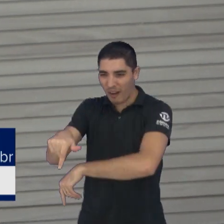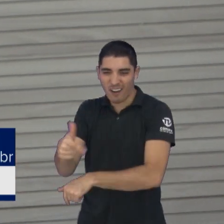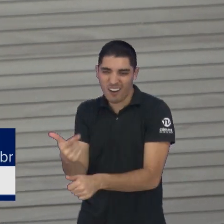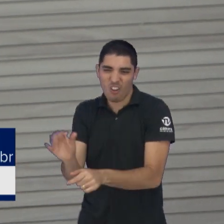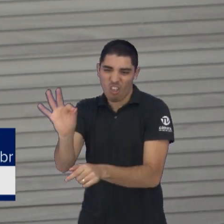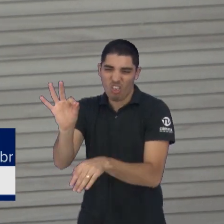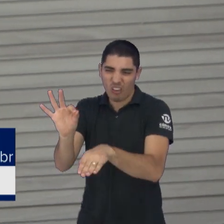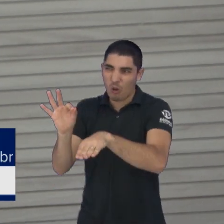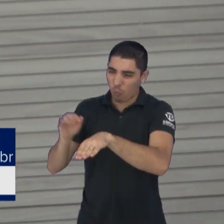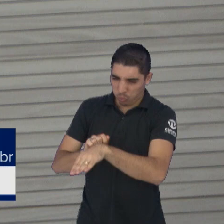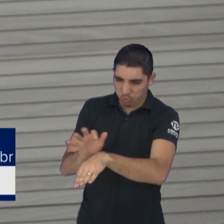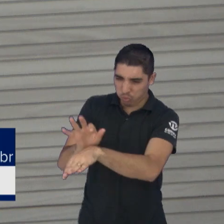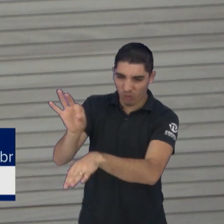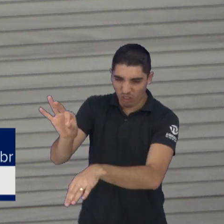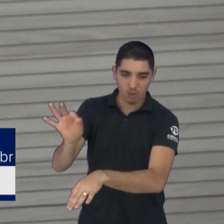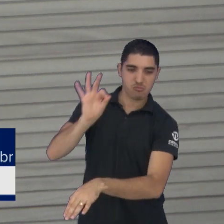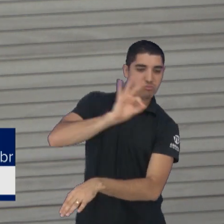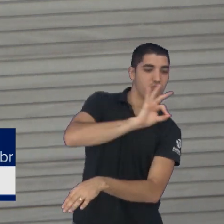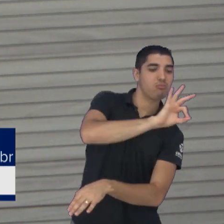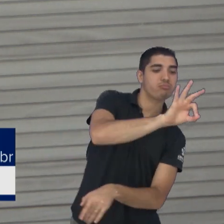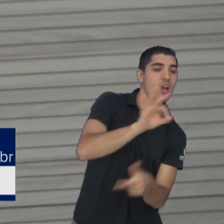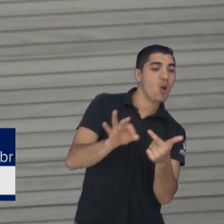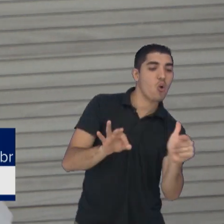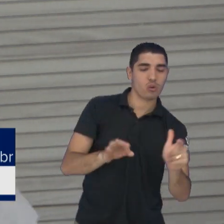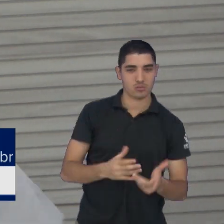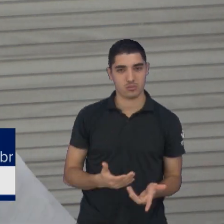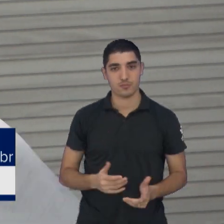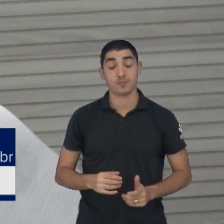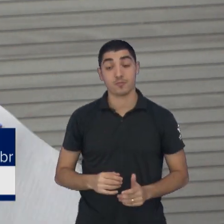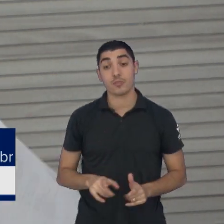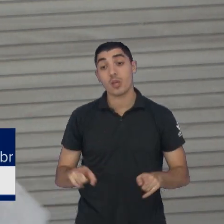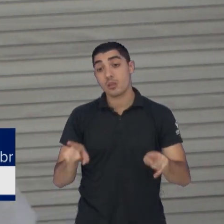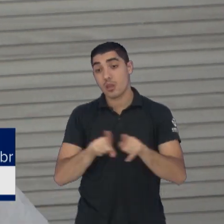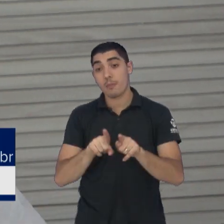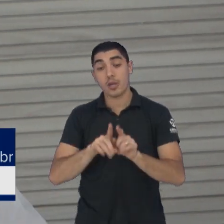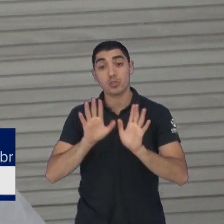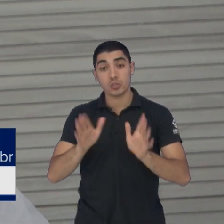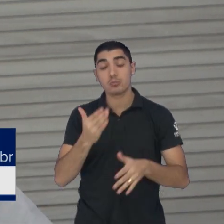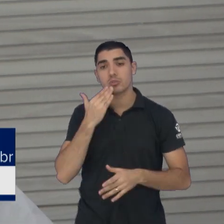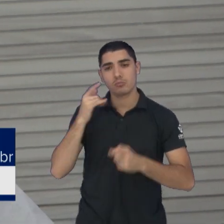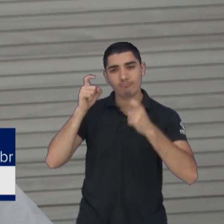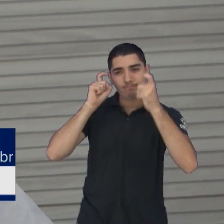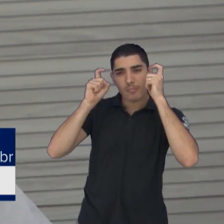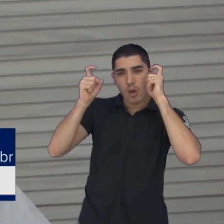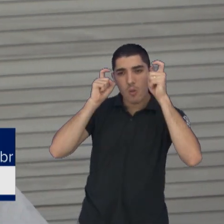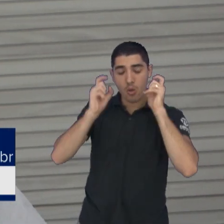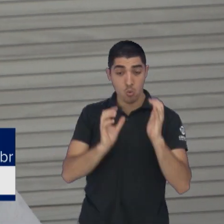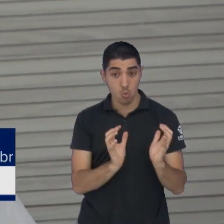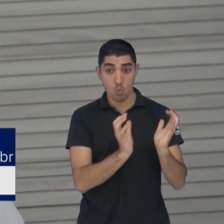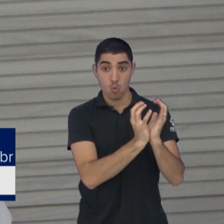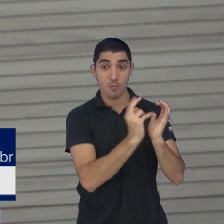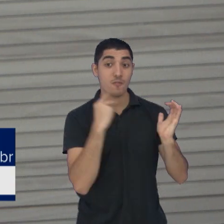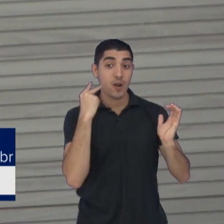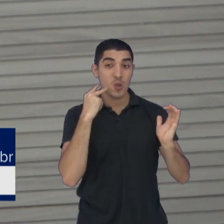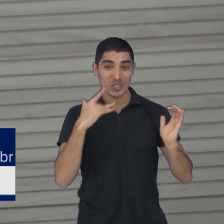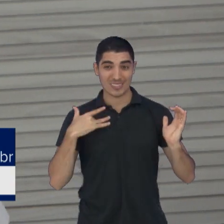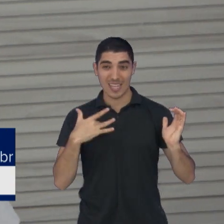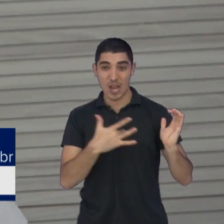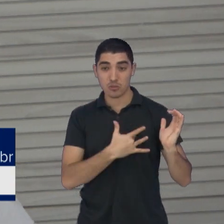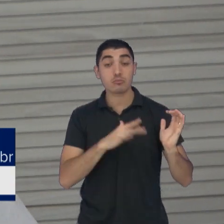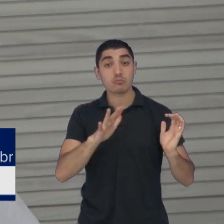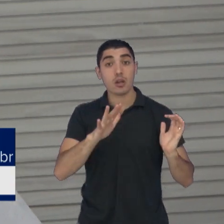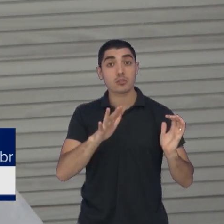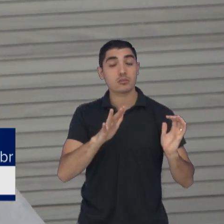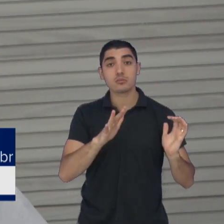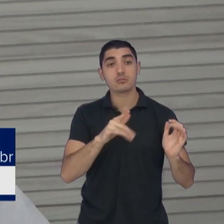minha indignação, porque hoje era para ter uma reunião com a Comissão de Saúde nessa casa, não apareceu ninguém, nem as